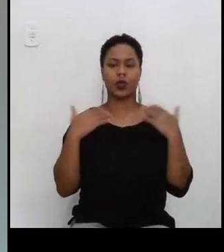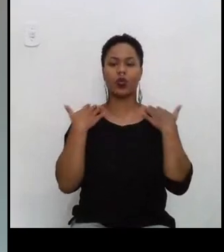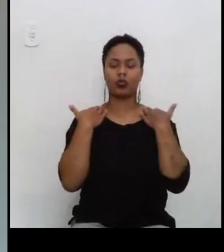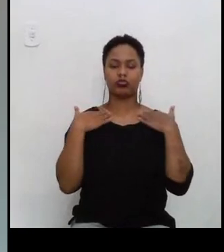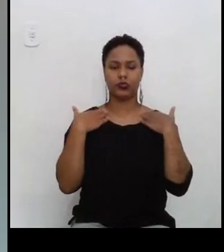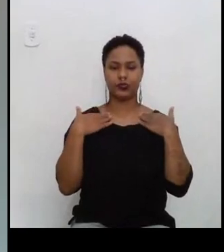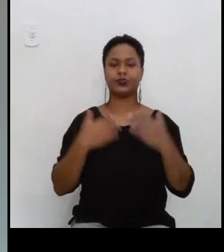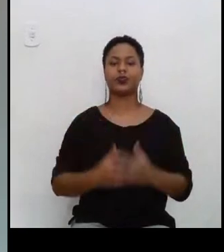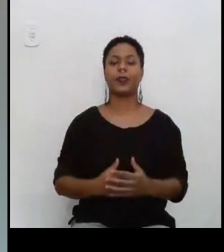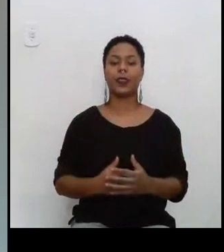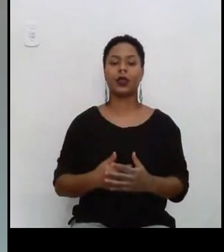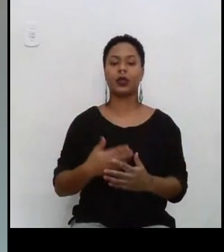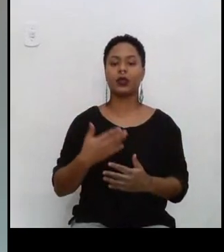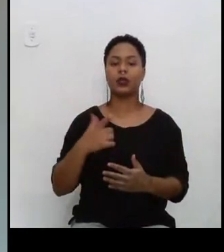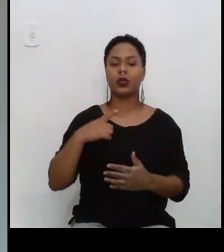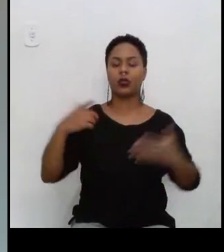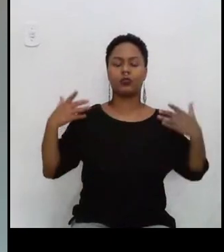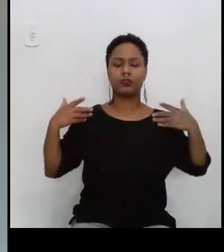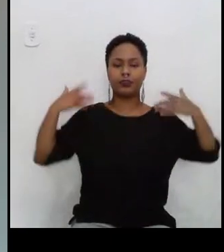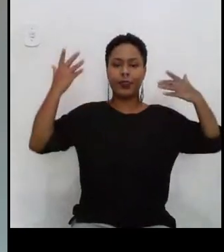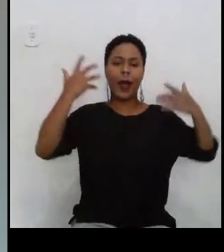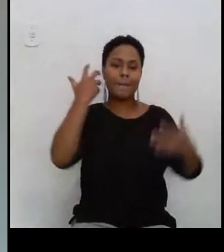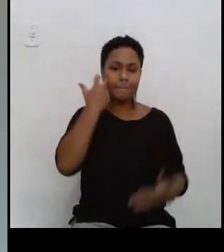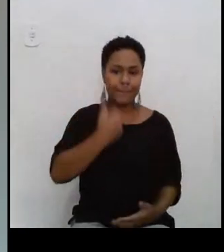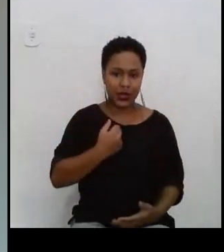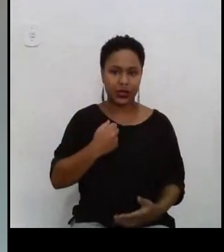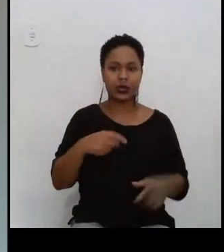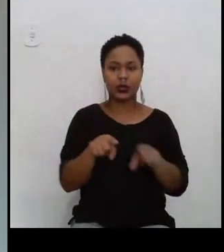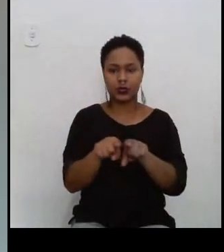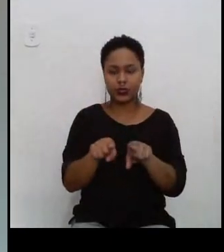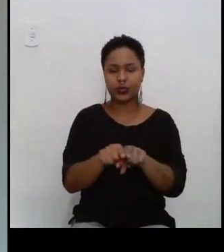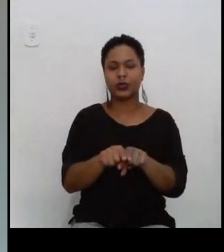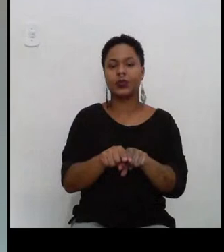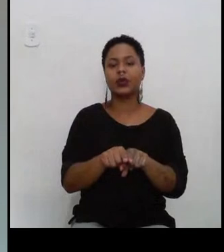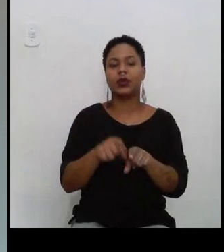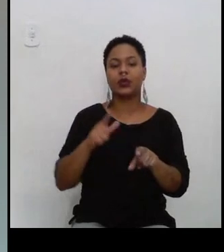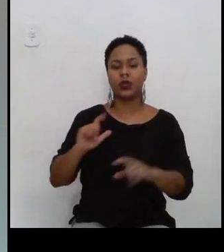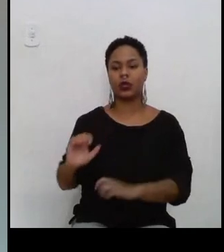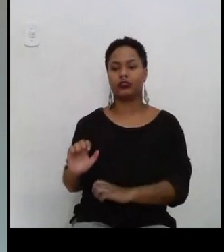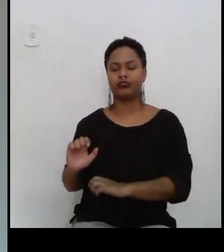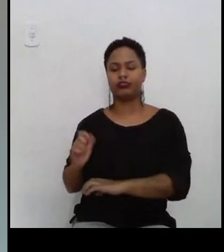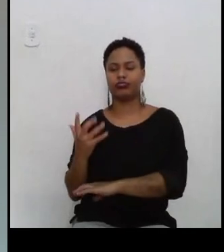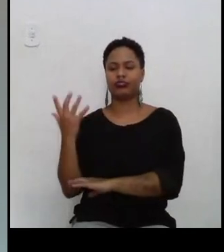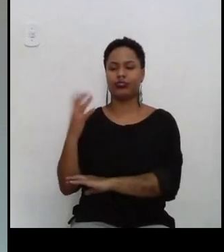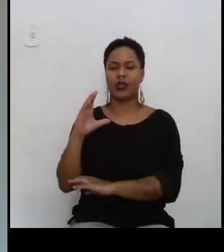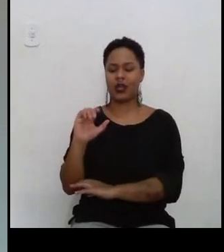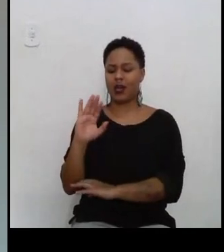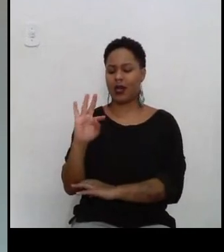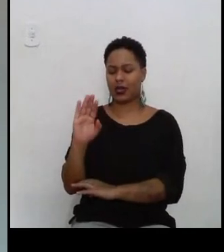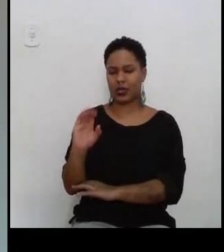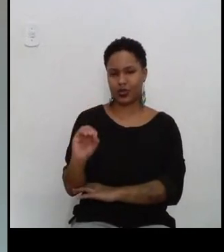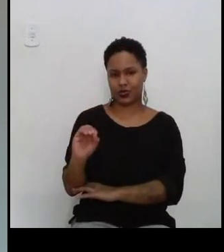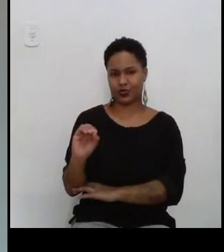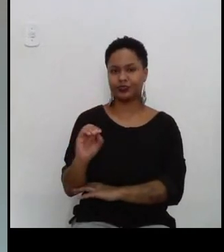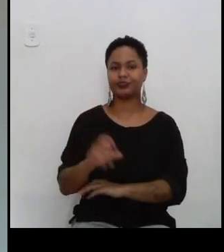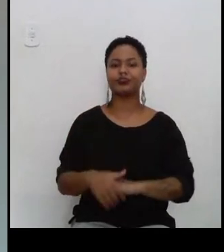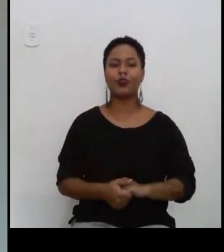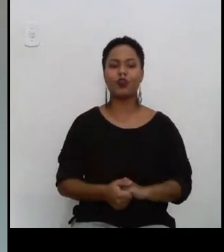ombros uma parede branca ao fundo com cacto a direita é